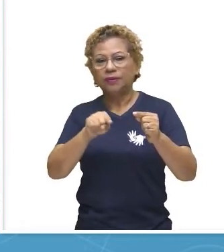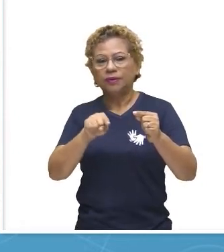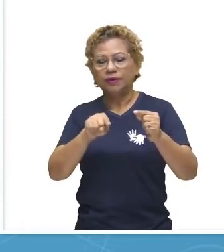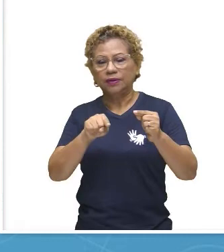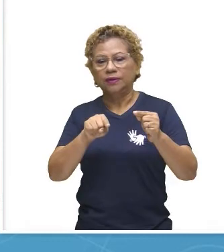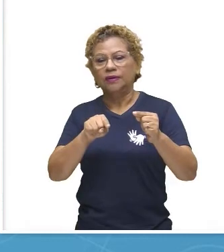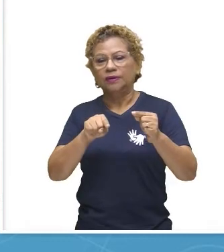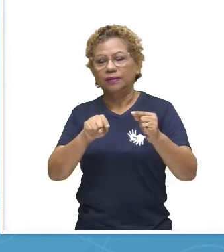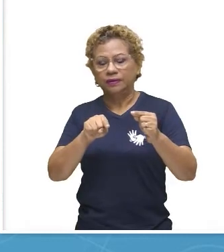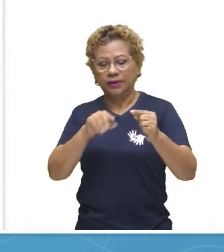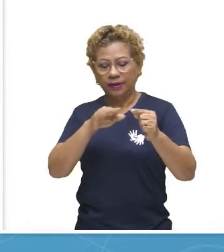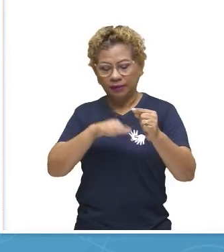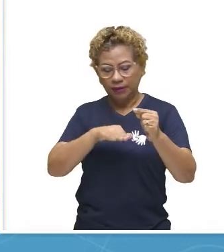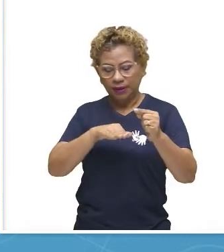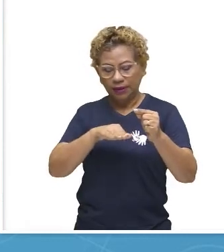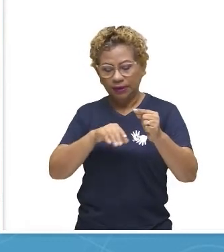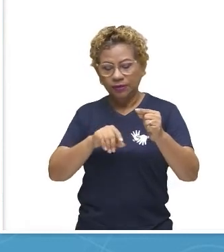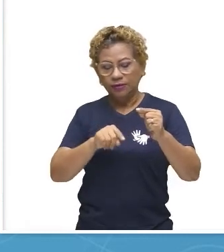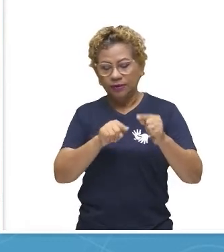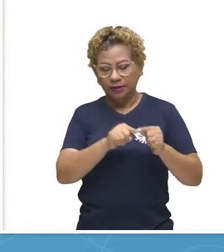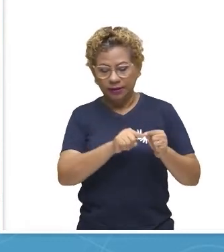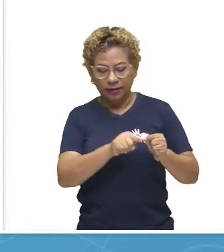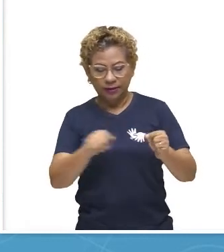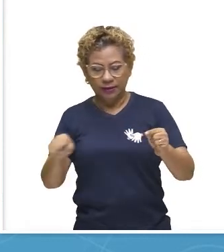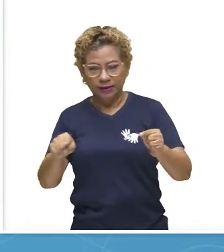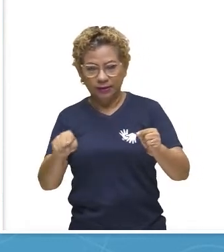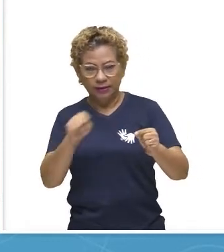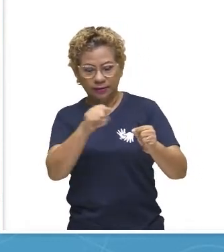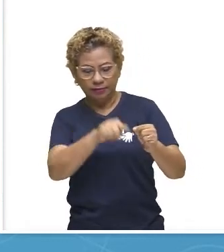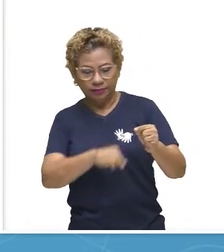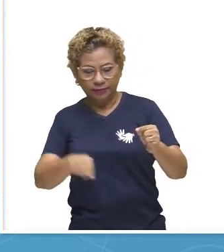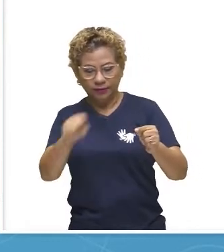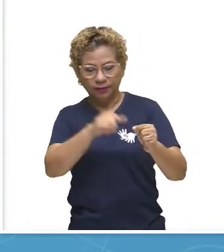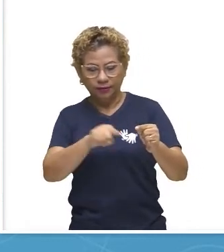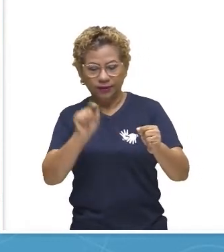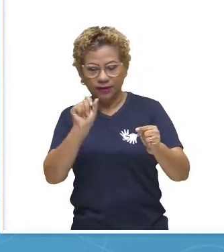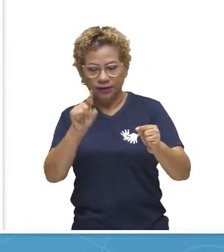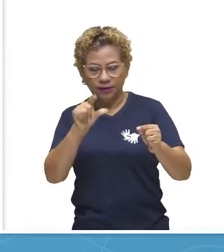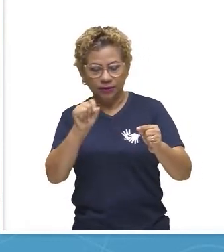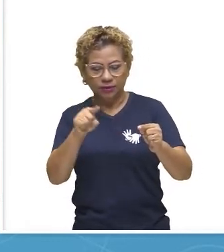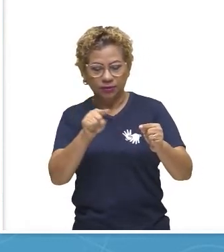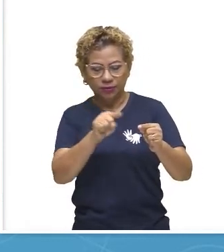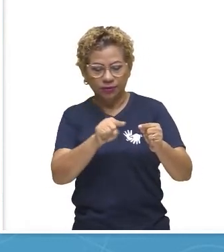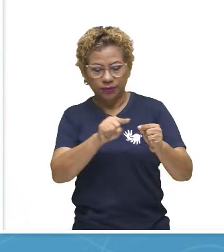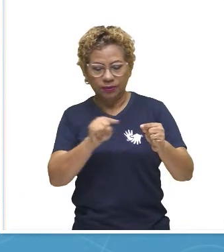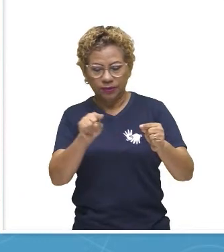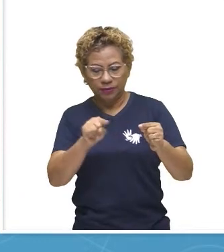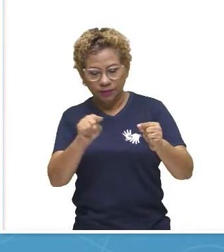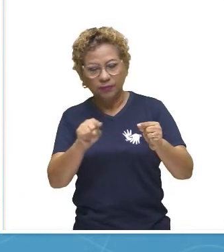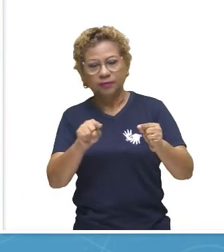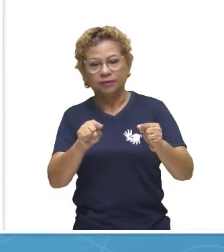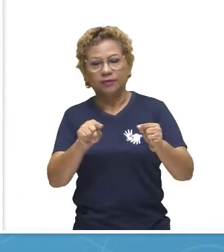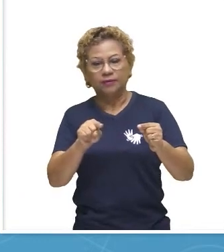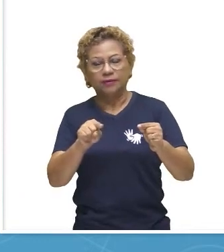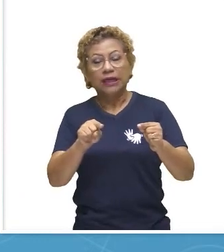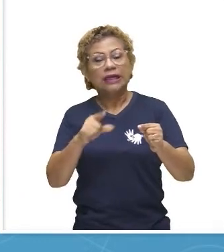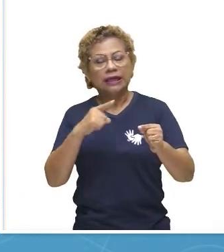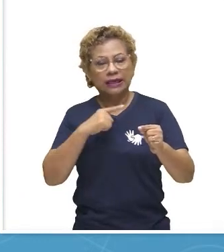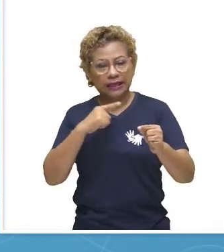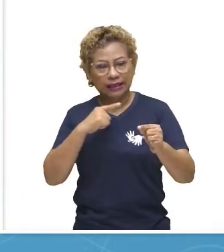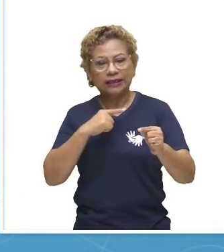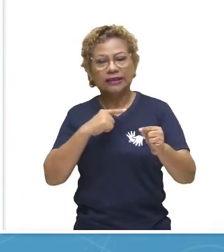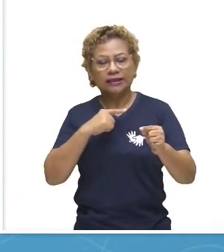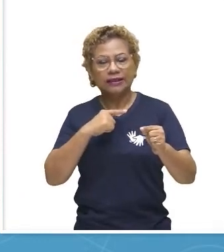estão na parte aí de dentro das retas, digamos assim. E aí ele forma mais 4